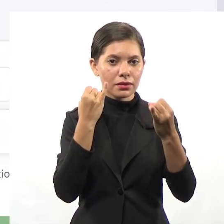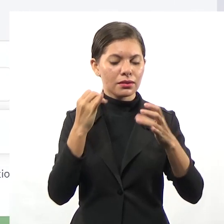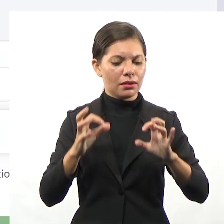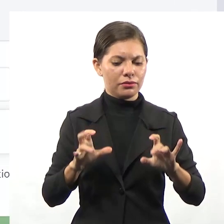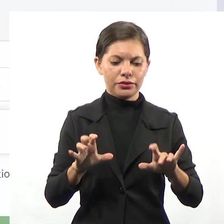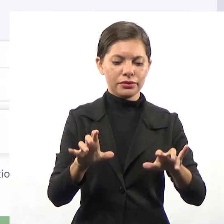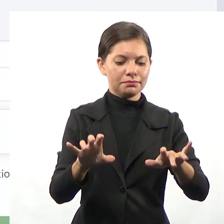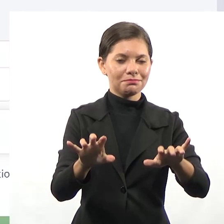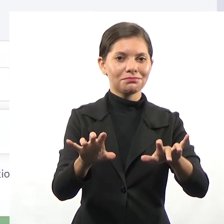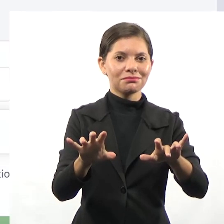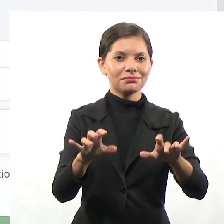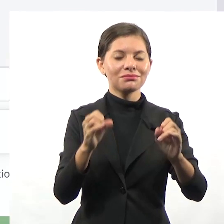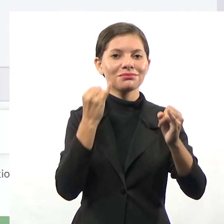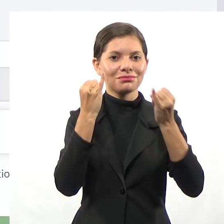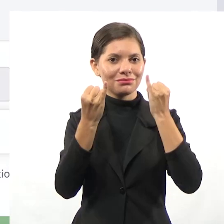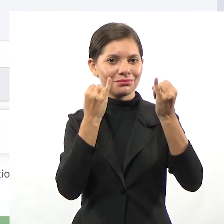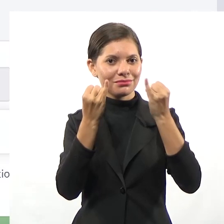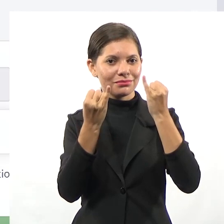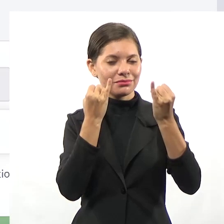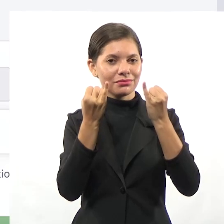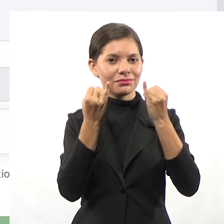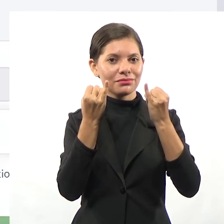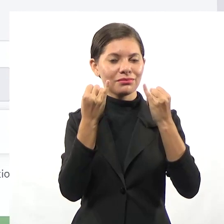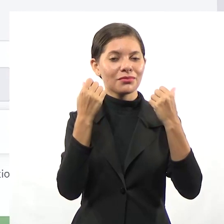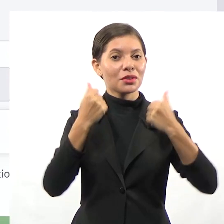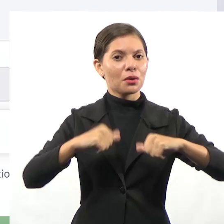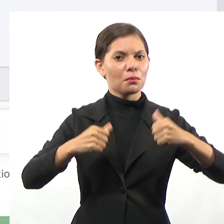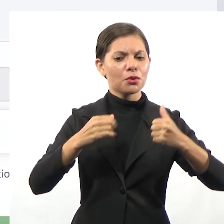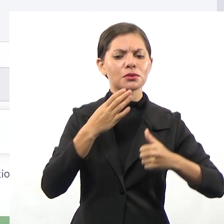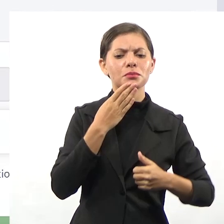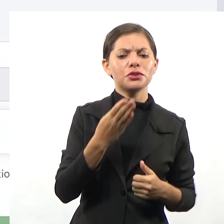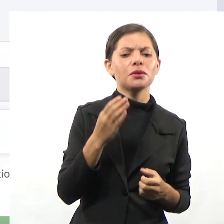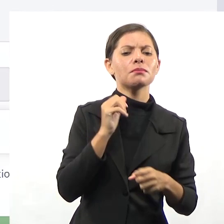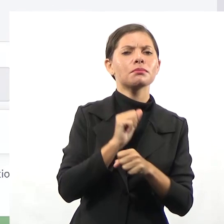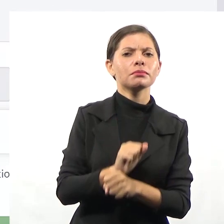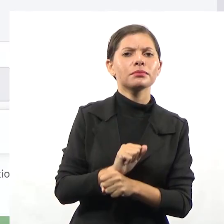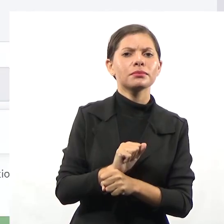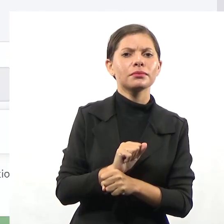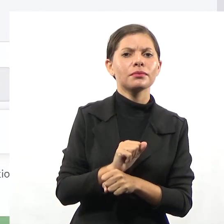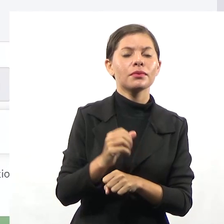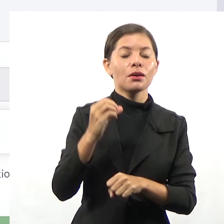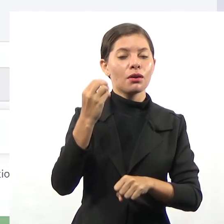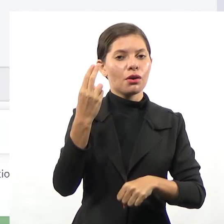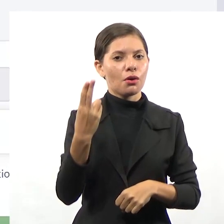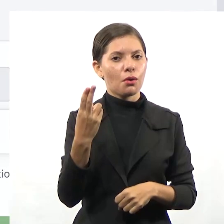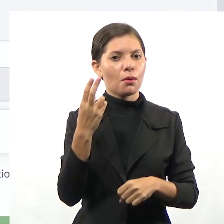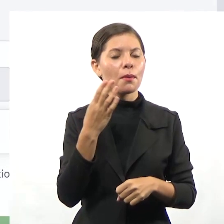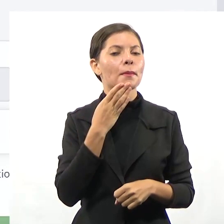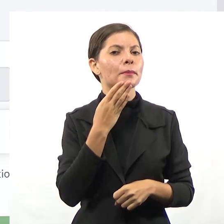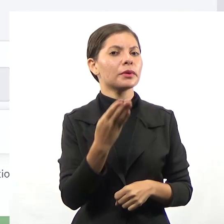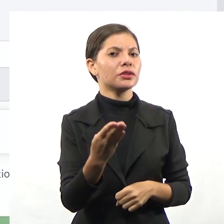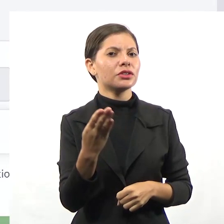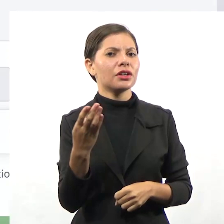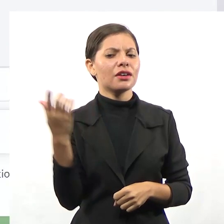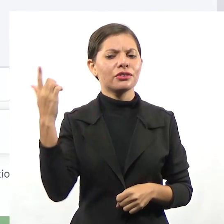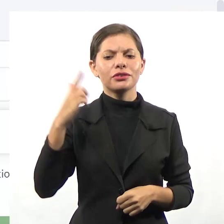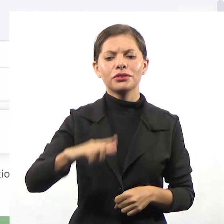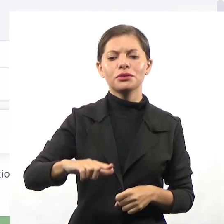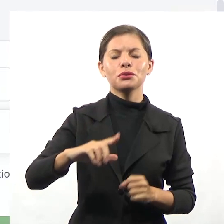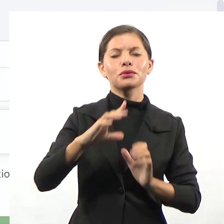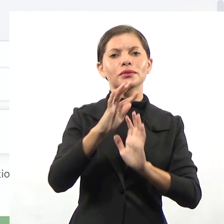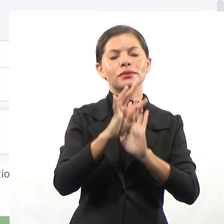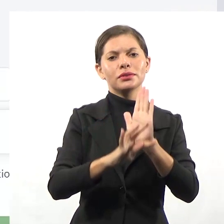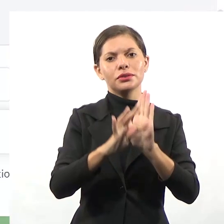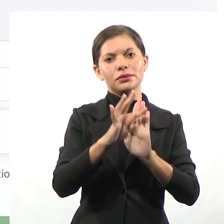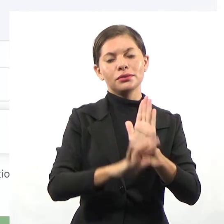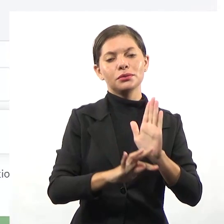informações. Eu posso pedir para ele parar a geração, ou ainda eu posso pedir para ele refazer o texto. Ou